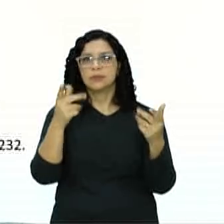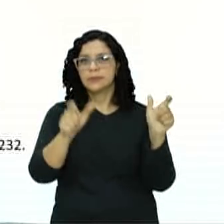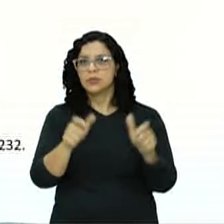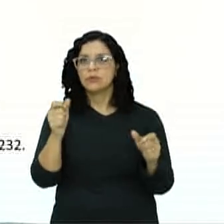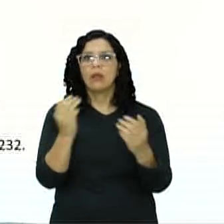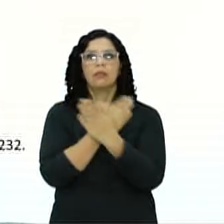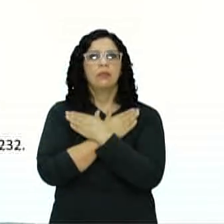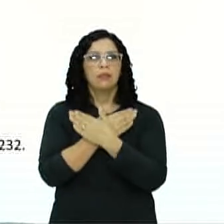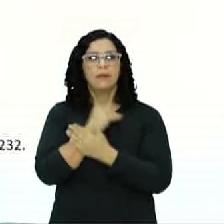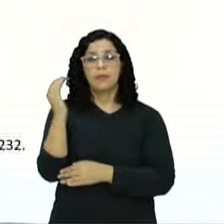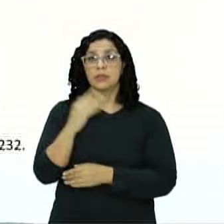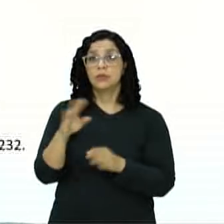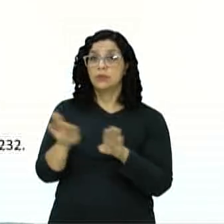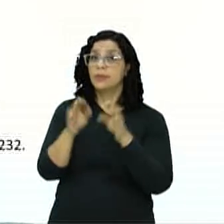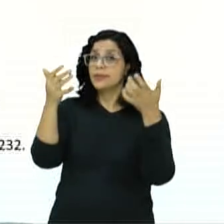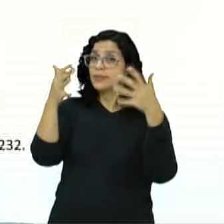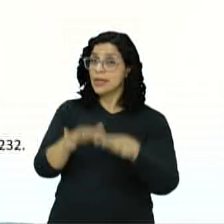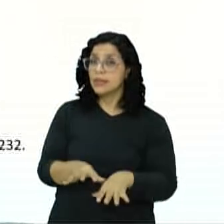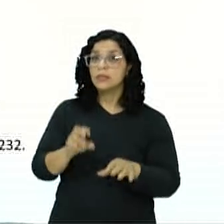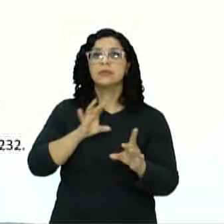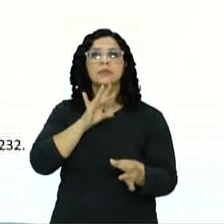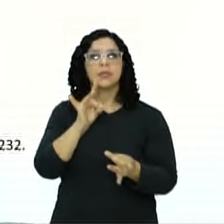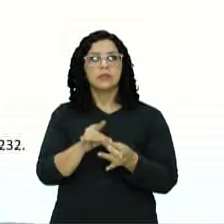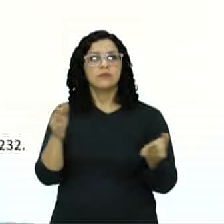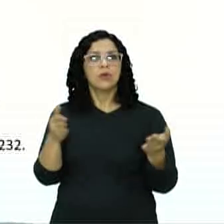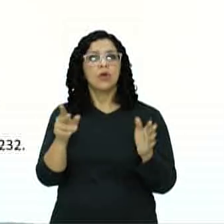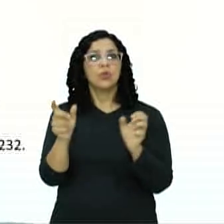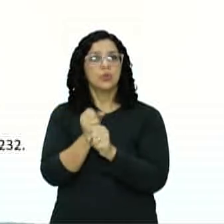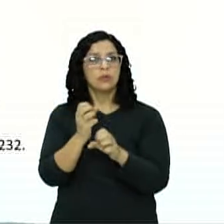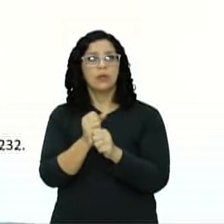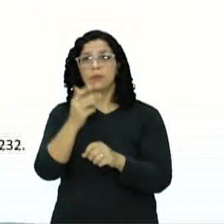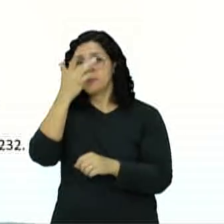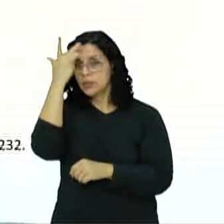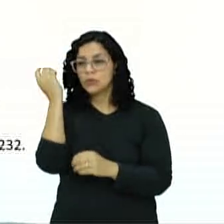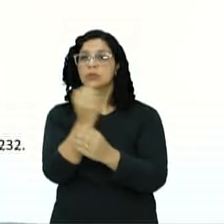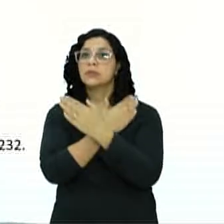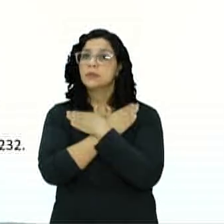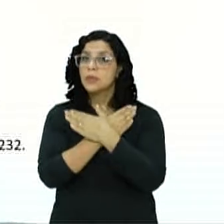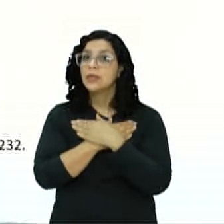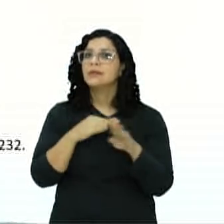desemprego. Os efeitos da crise, especialmente esse aumento do desemprego,